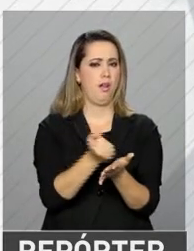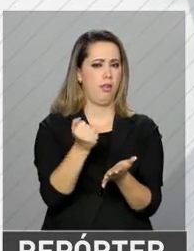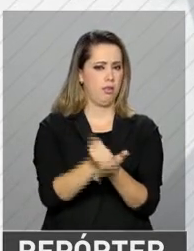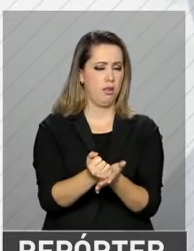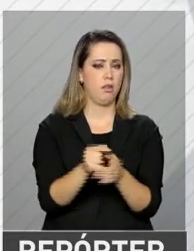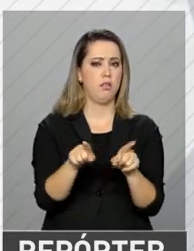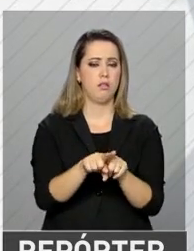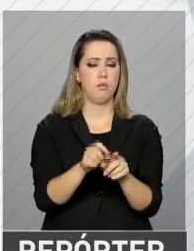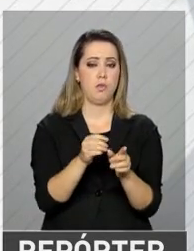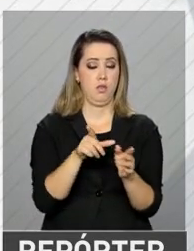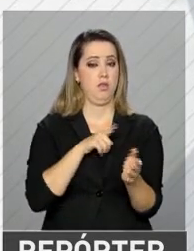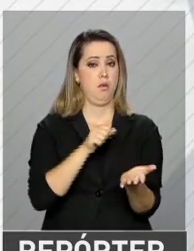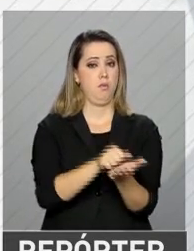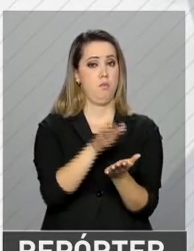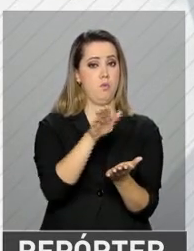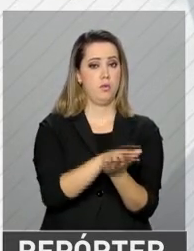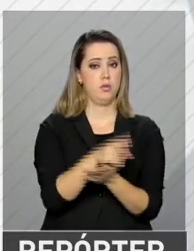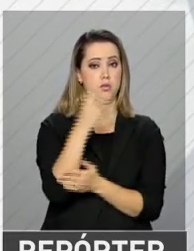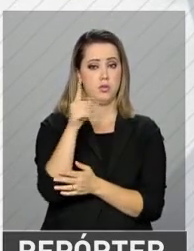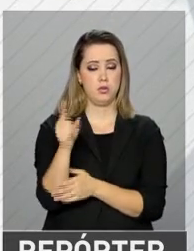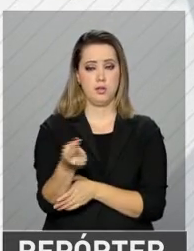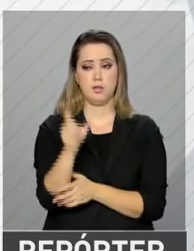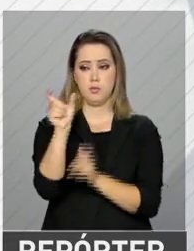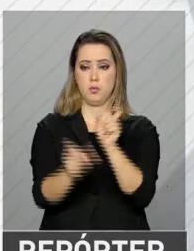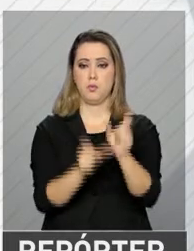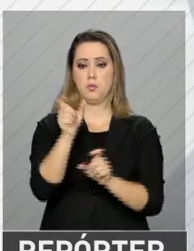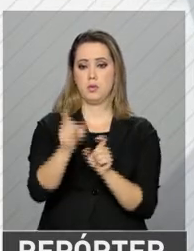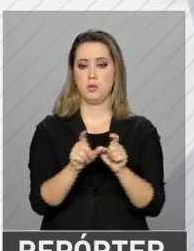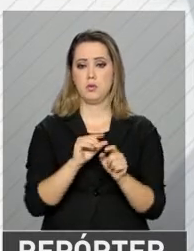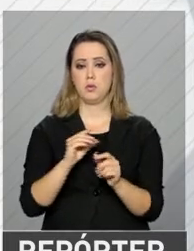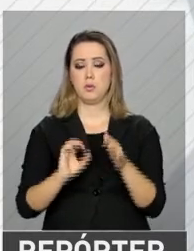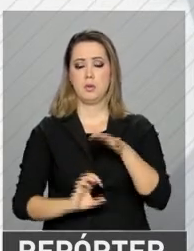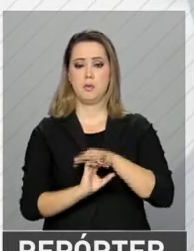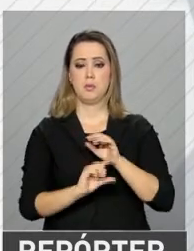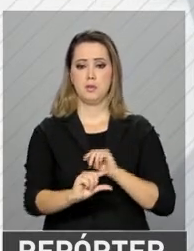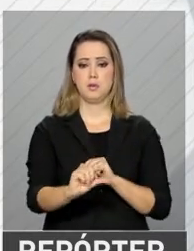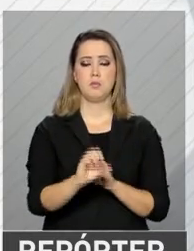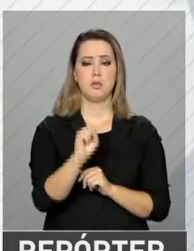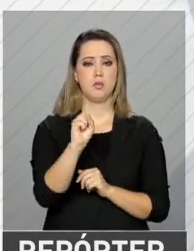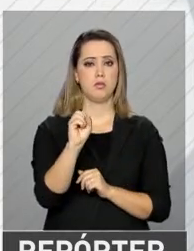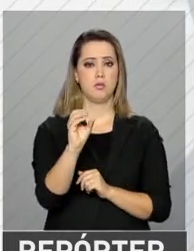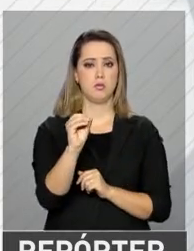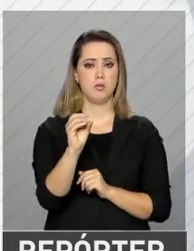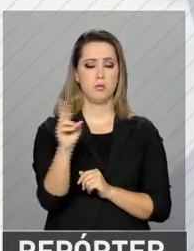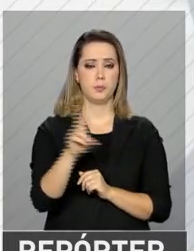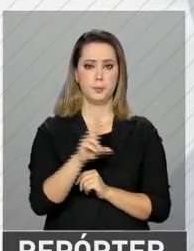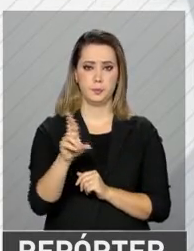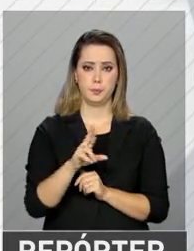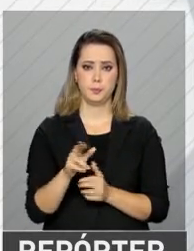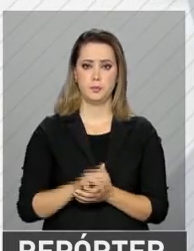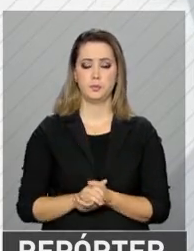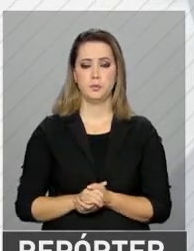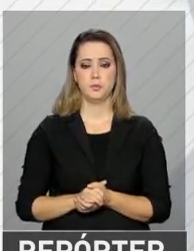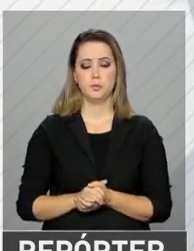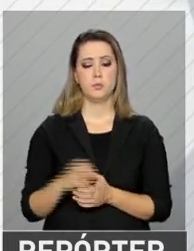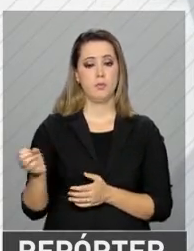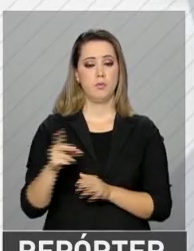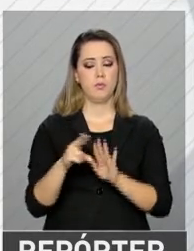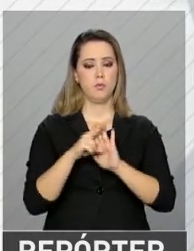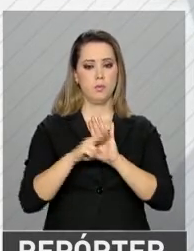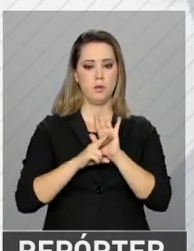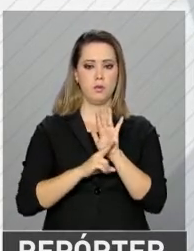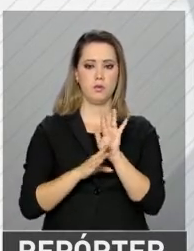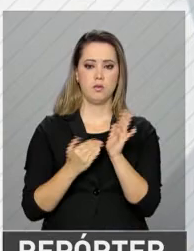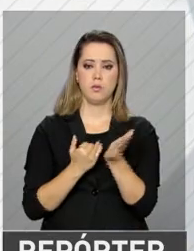sujeito à multa de três mil reais por trabalhador para as pequenas empresas a multa vai ser de 800 reais as novas regras